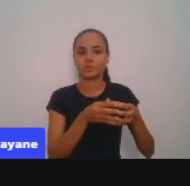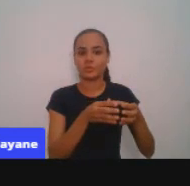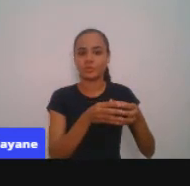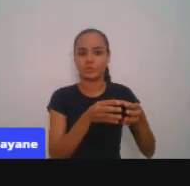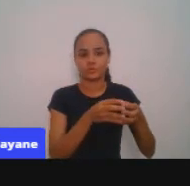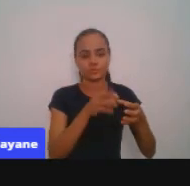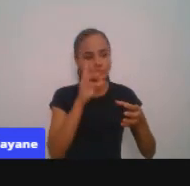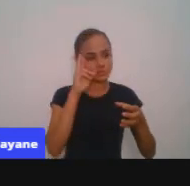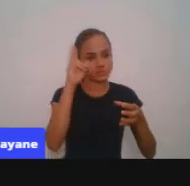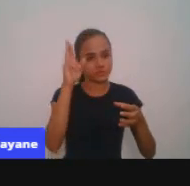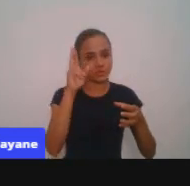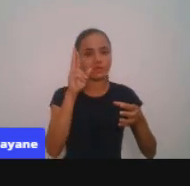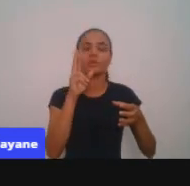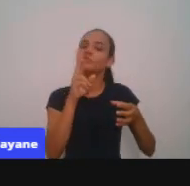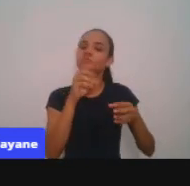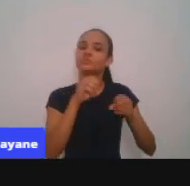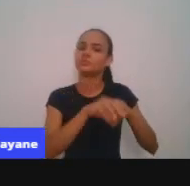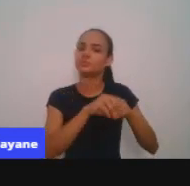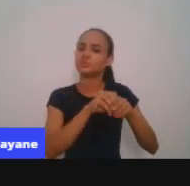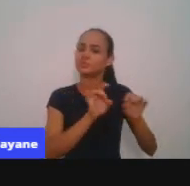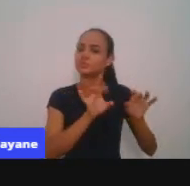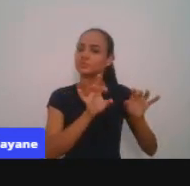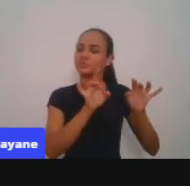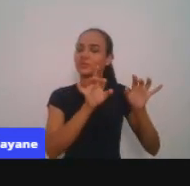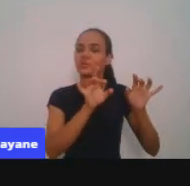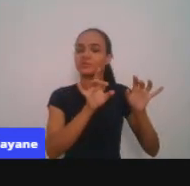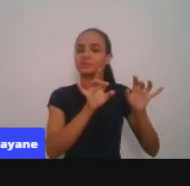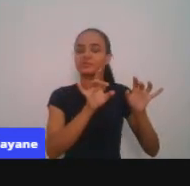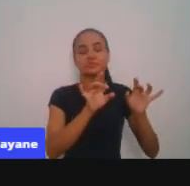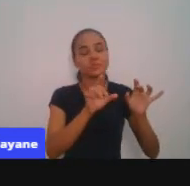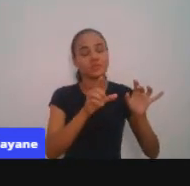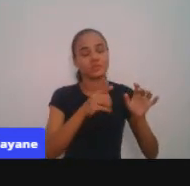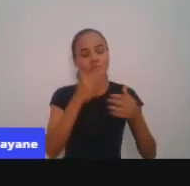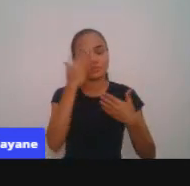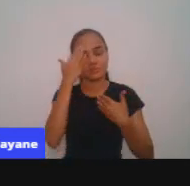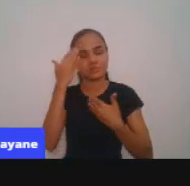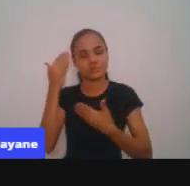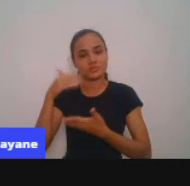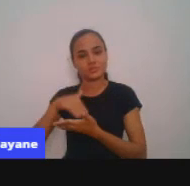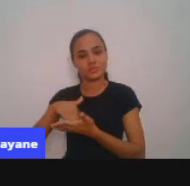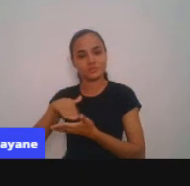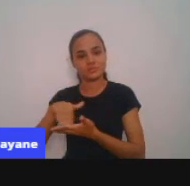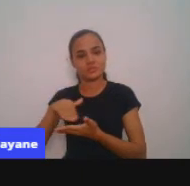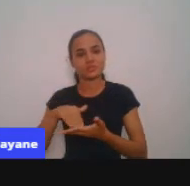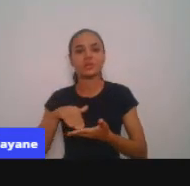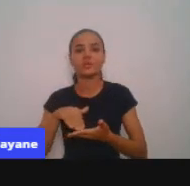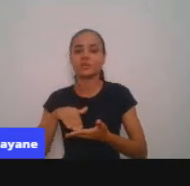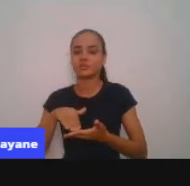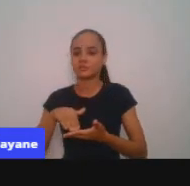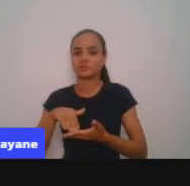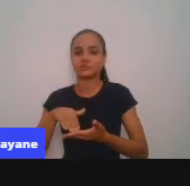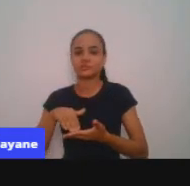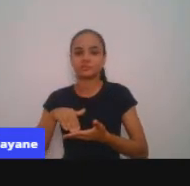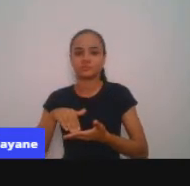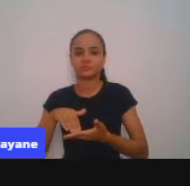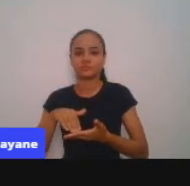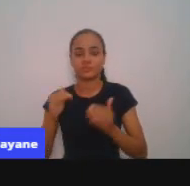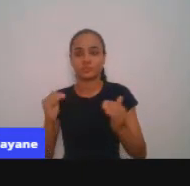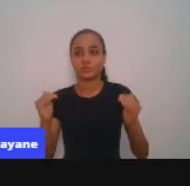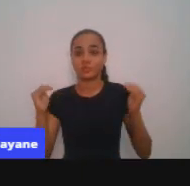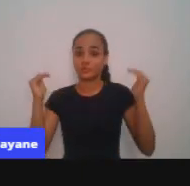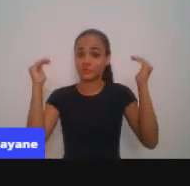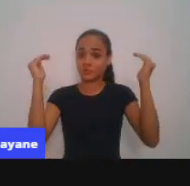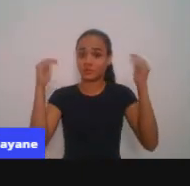nossas secretárias, professoras Elza e Soraya, nosso superintendente, professor Leonel, e a nossa gerente, Bel